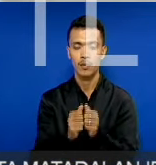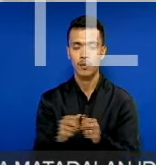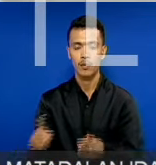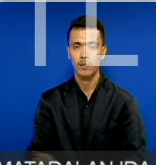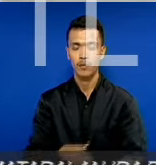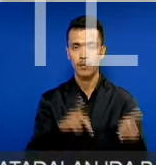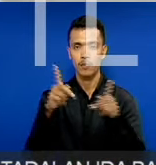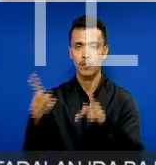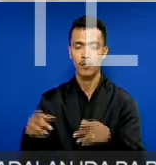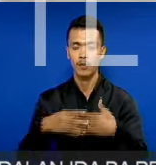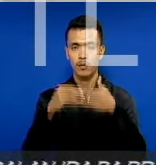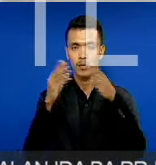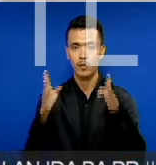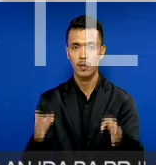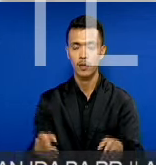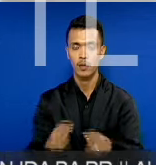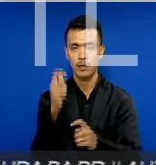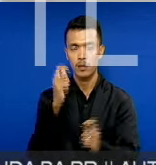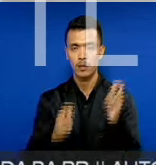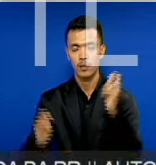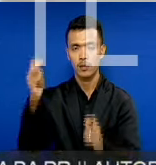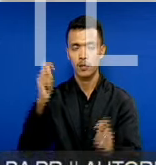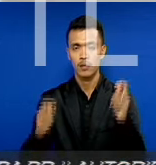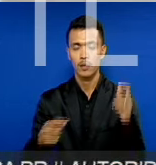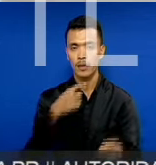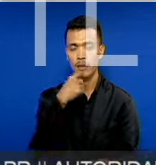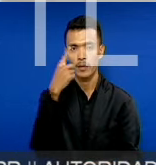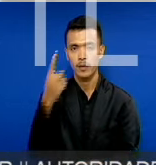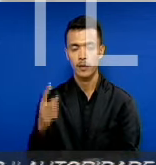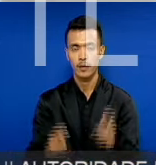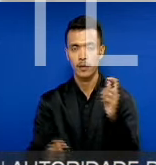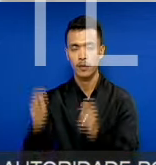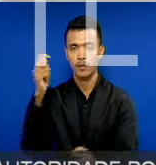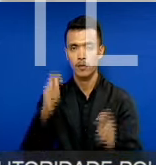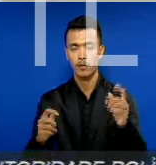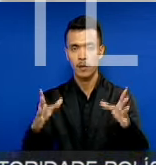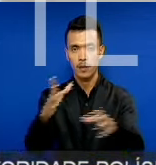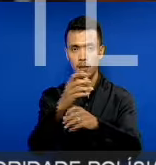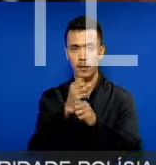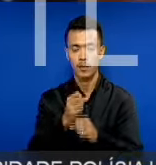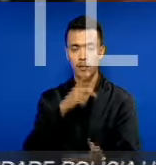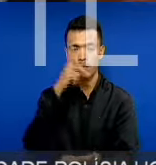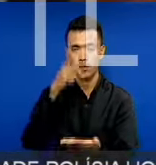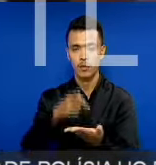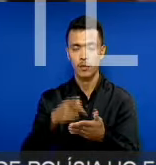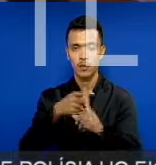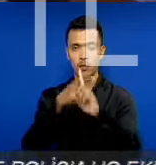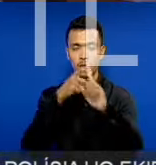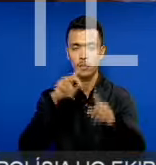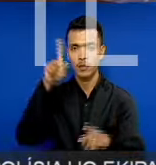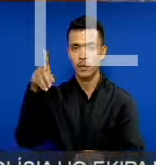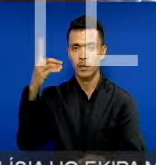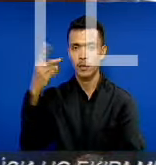público. Líder máximo órgão judiciário nem atetem, Tribunal Recurso simu mos pedido ida husi